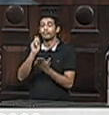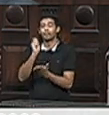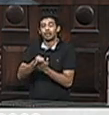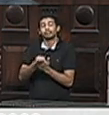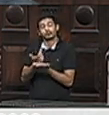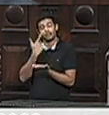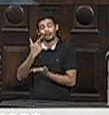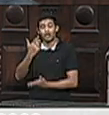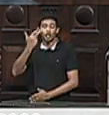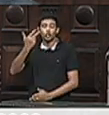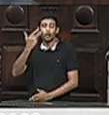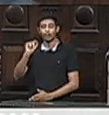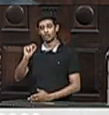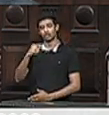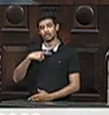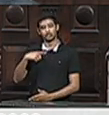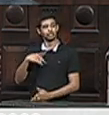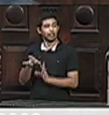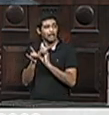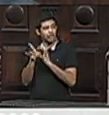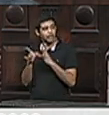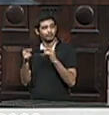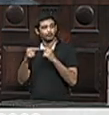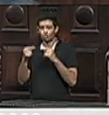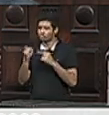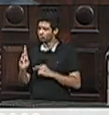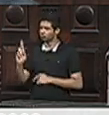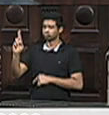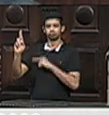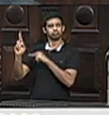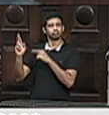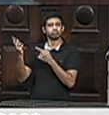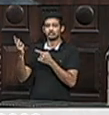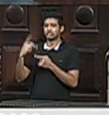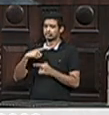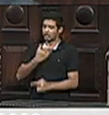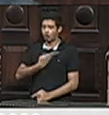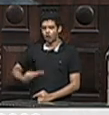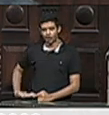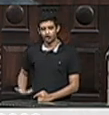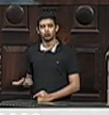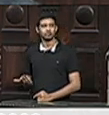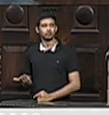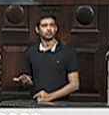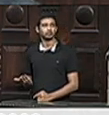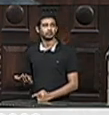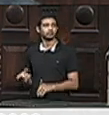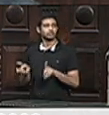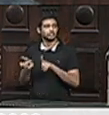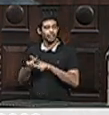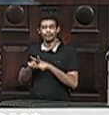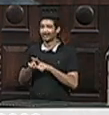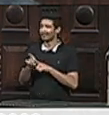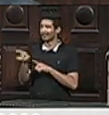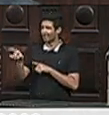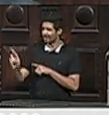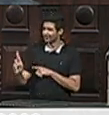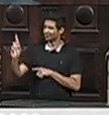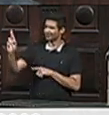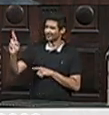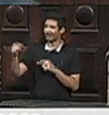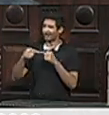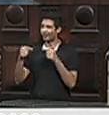E, até onde se sabe, o debate sobre a proposta que chega à Casa, ele é iniciado lá no